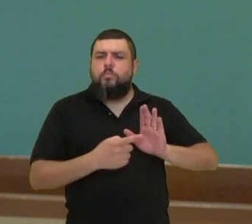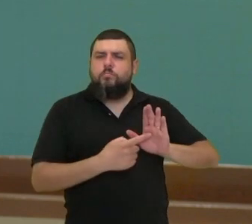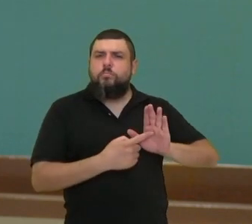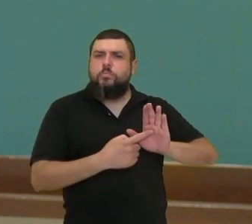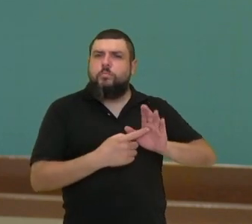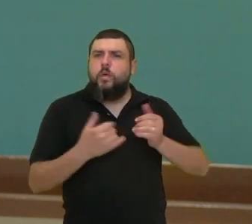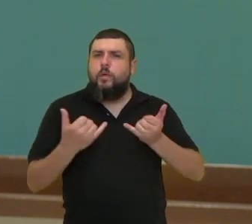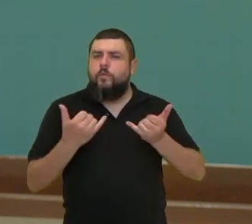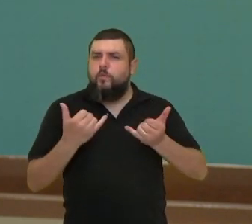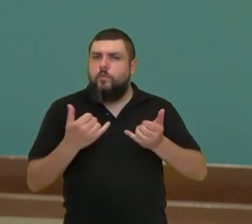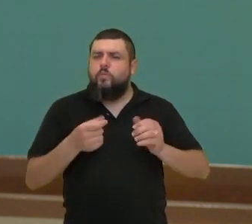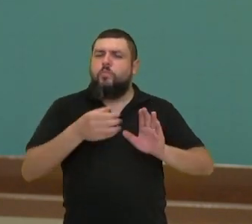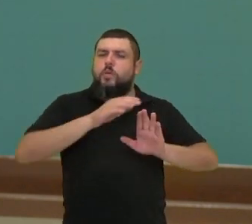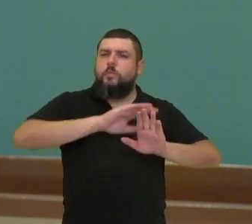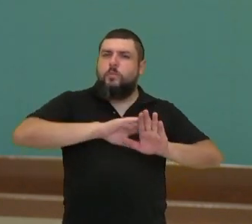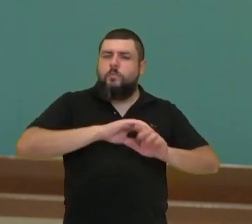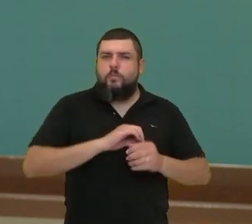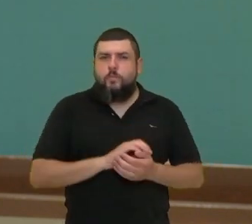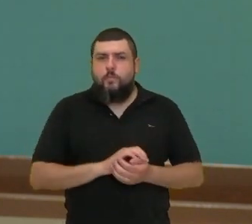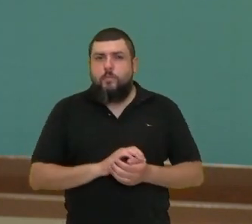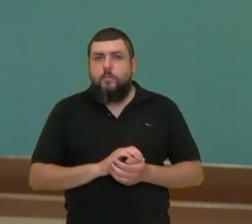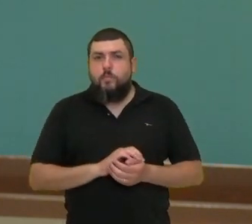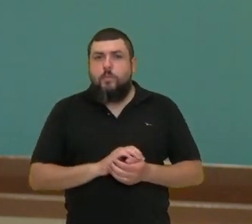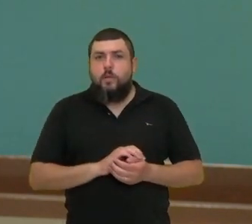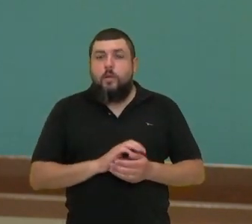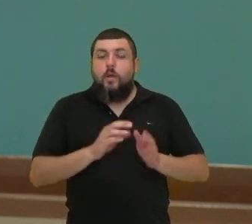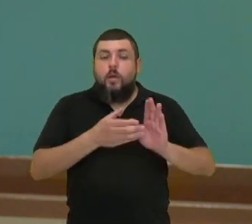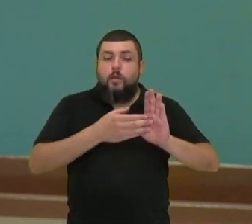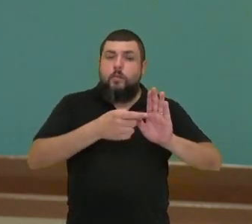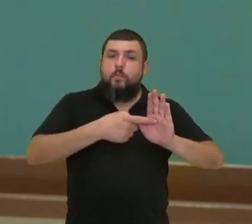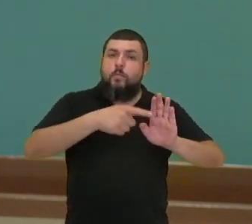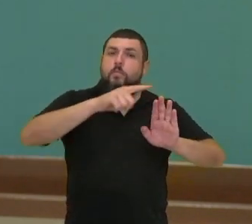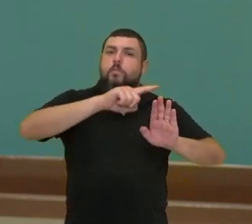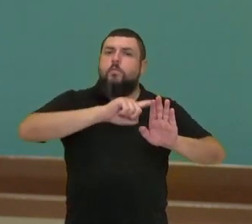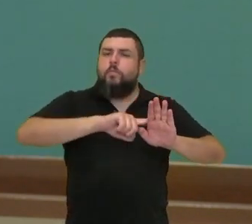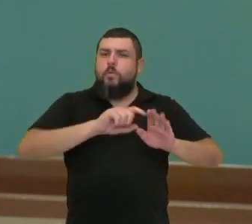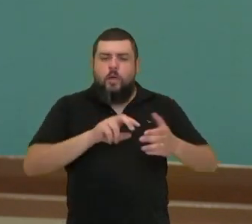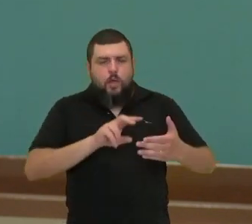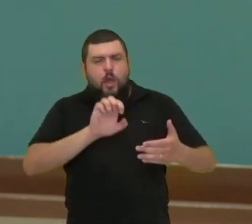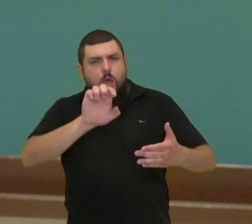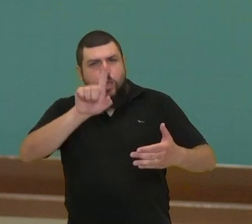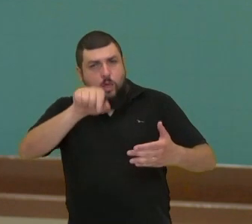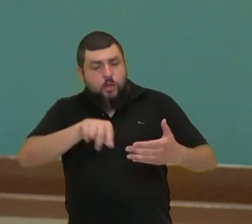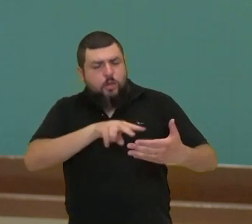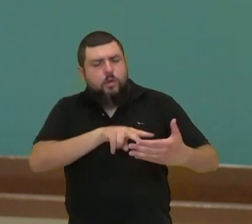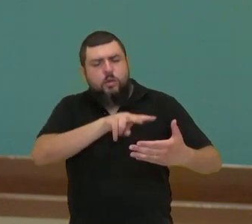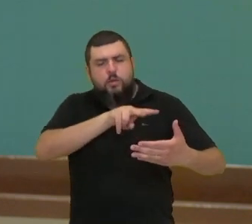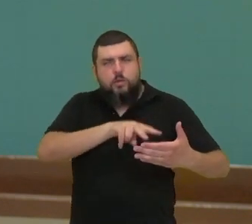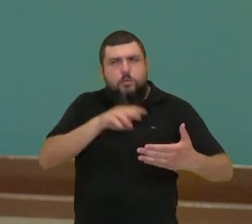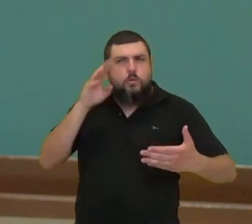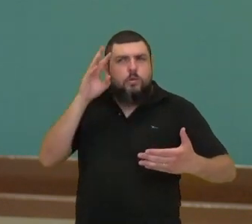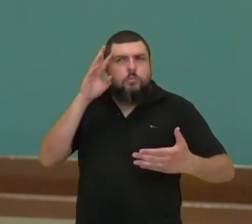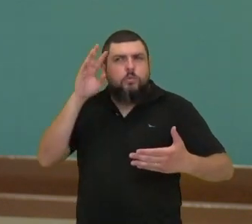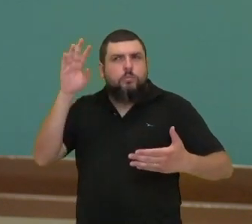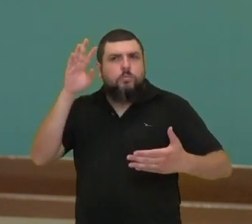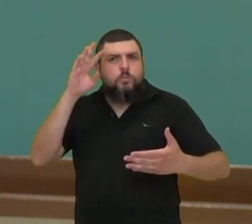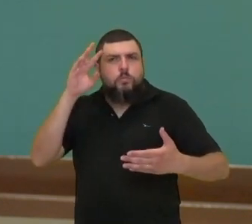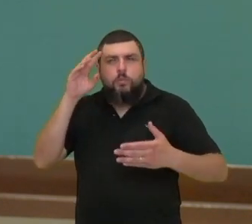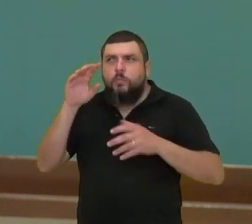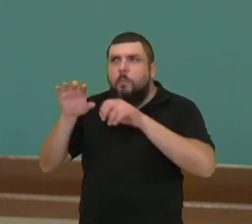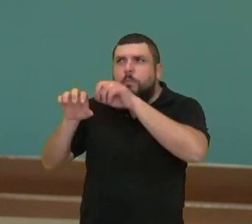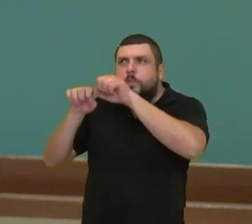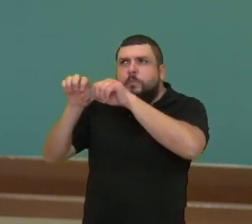explícitas? Implícito é o que não está dentro do texto, você tem que interpretar, buscar esta